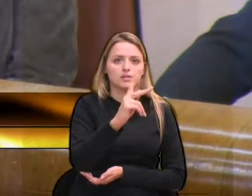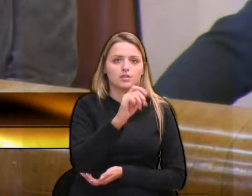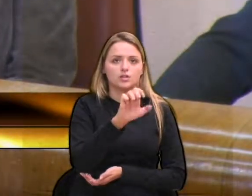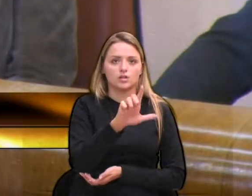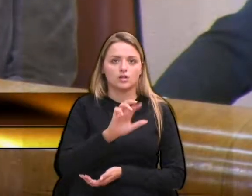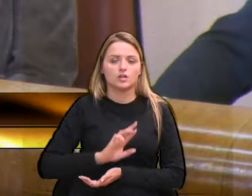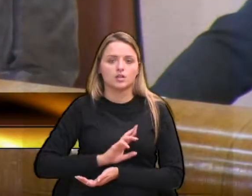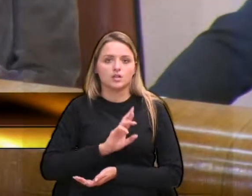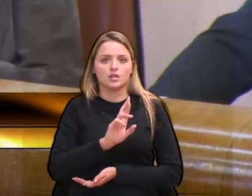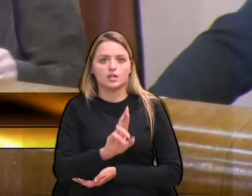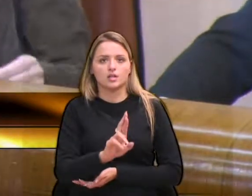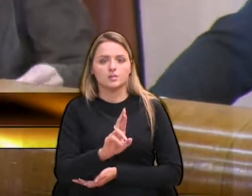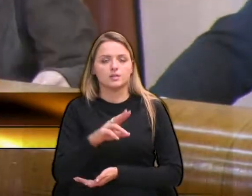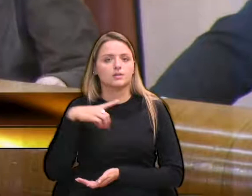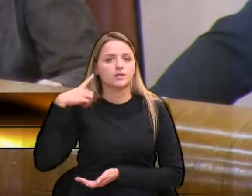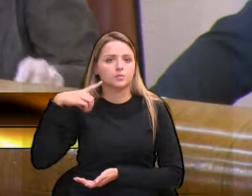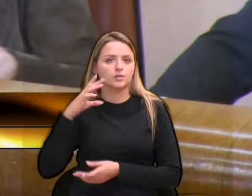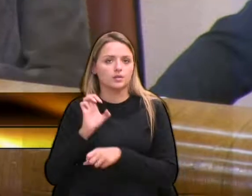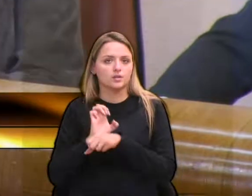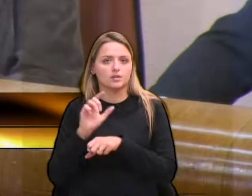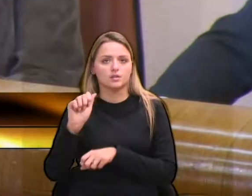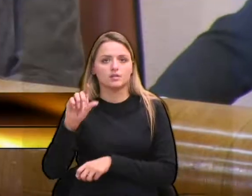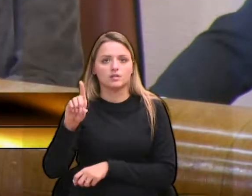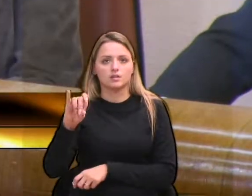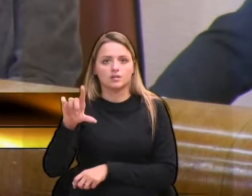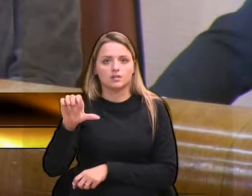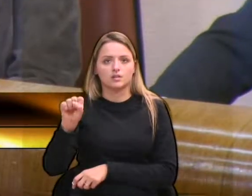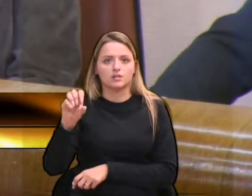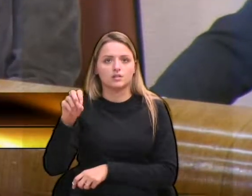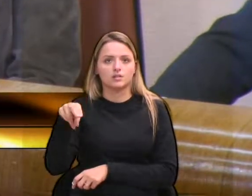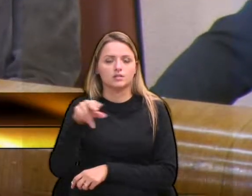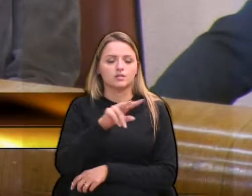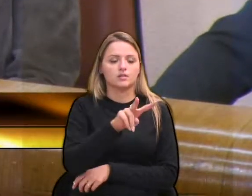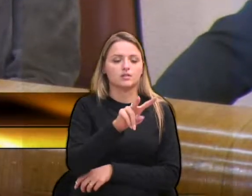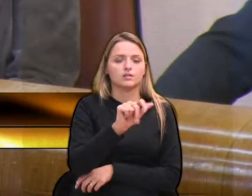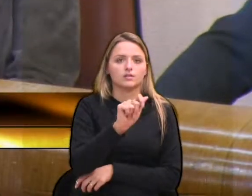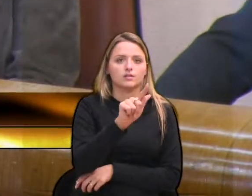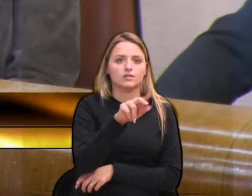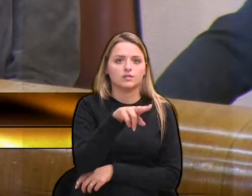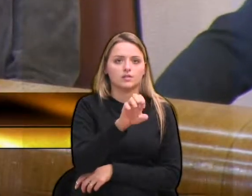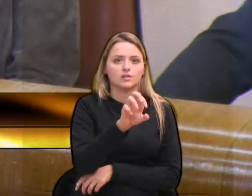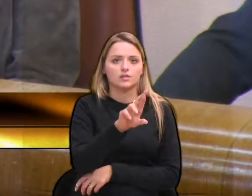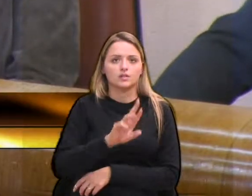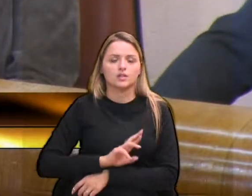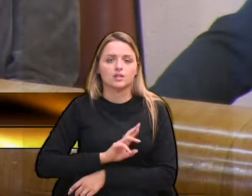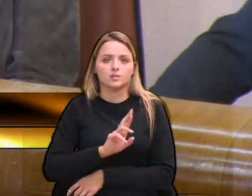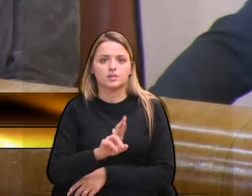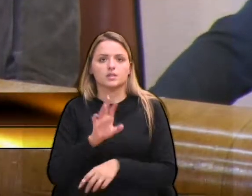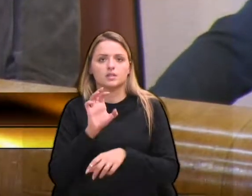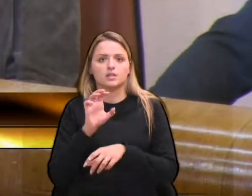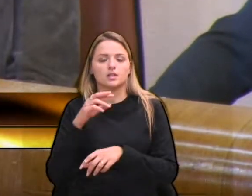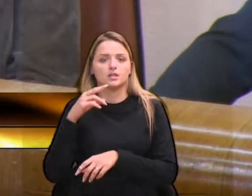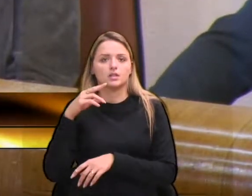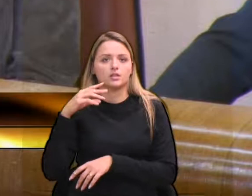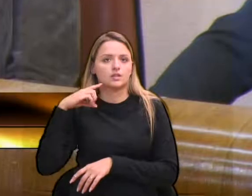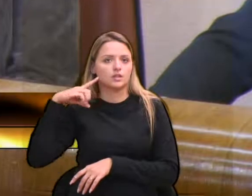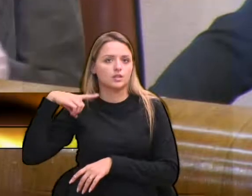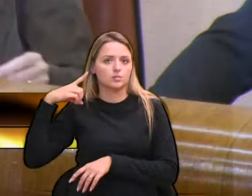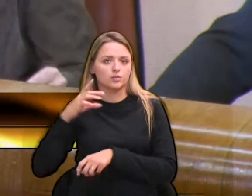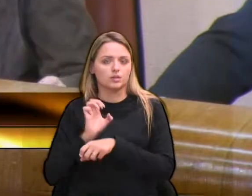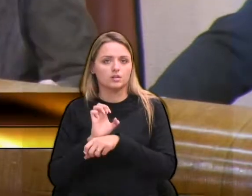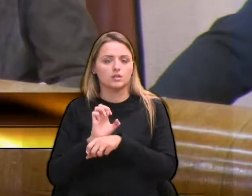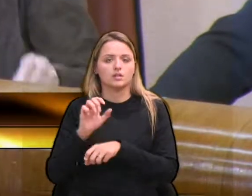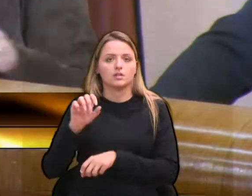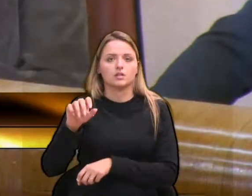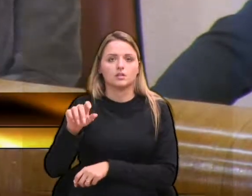deputado estadual Adilson Troca. Wagner Petrini, representando o deputado estadual Catarina Paladini.